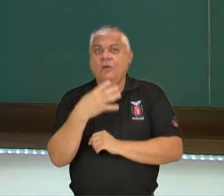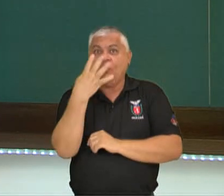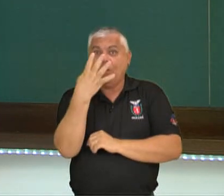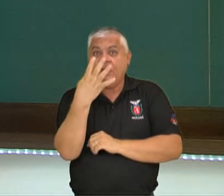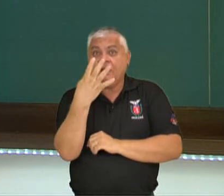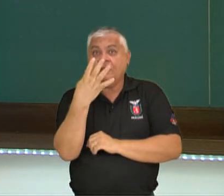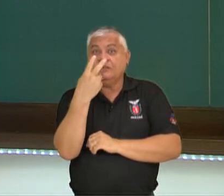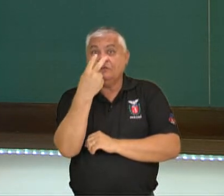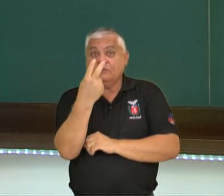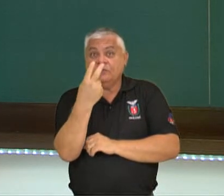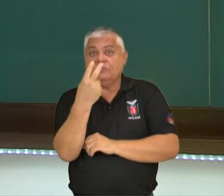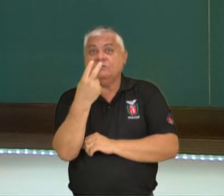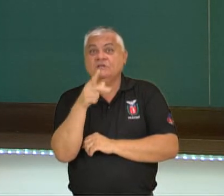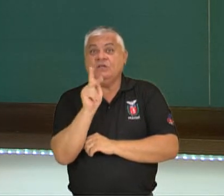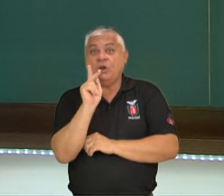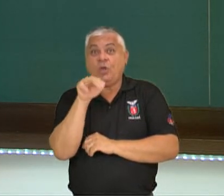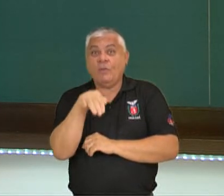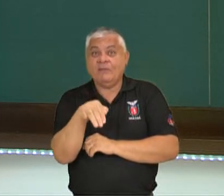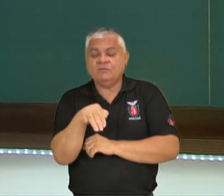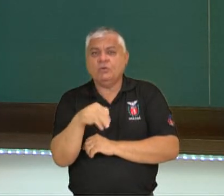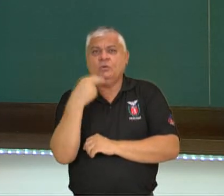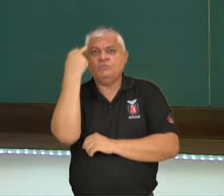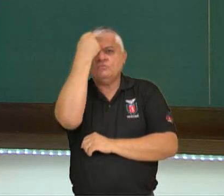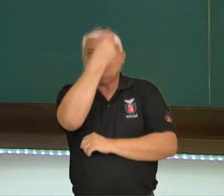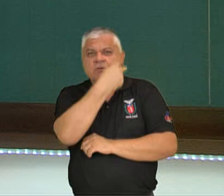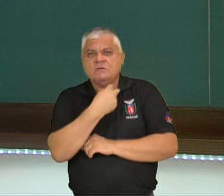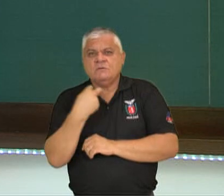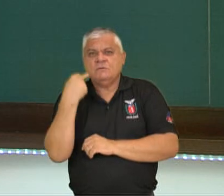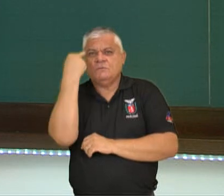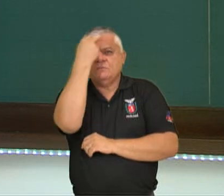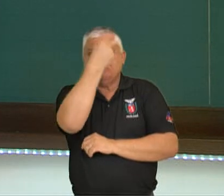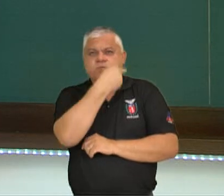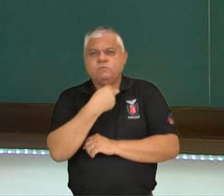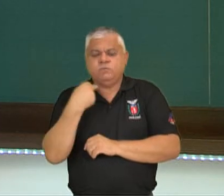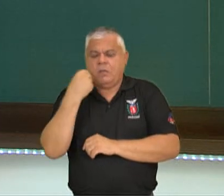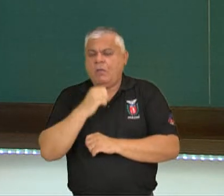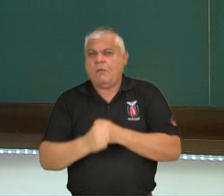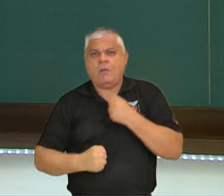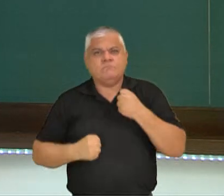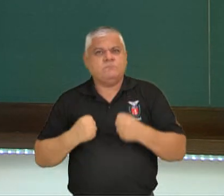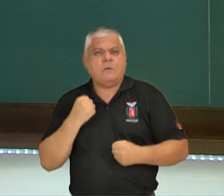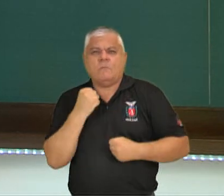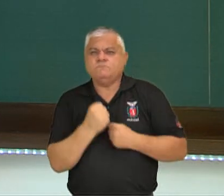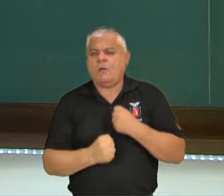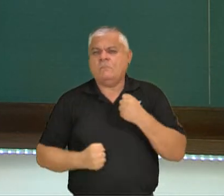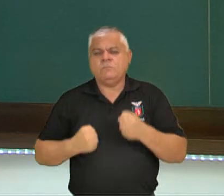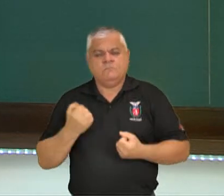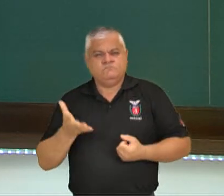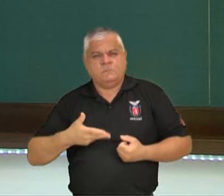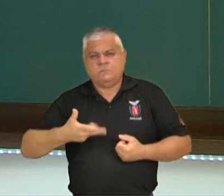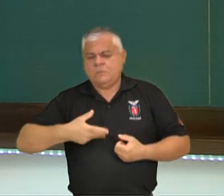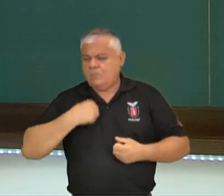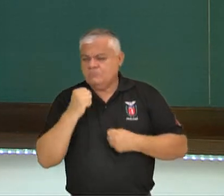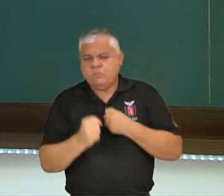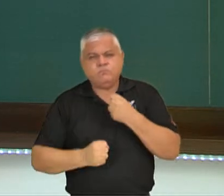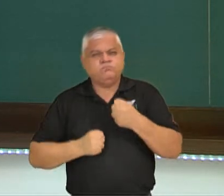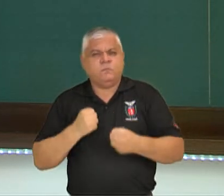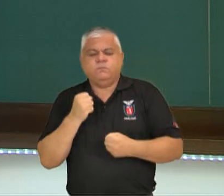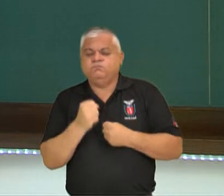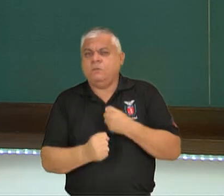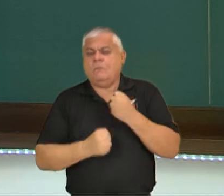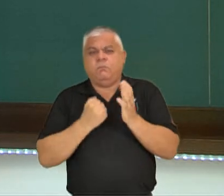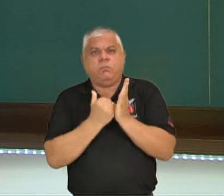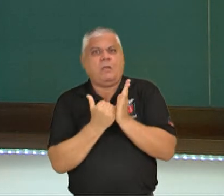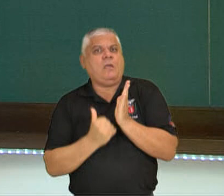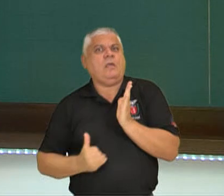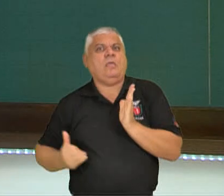horas correndo, né, para você suportar esse volume todo de exercício físico, né, você